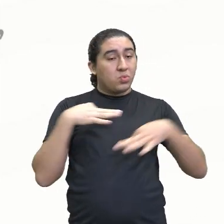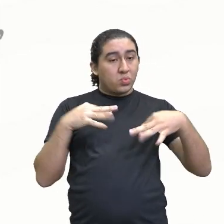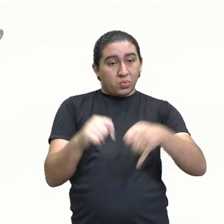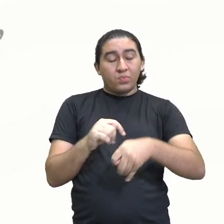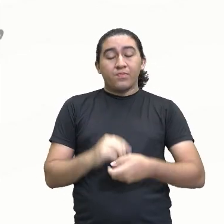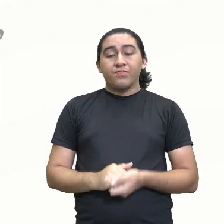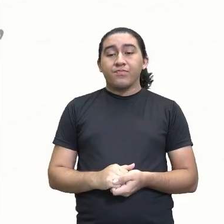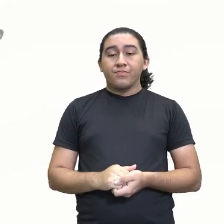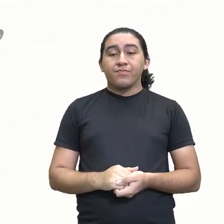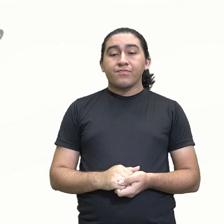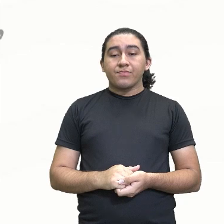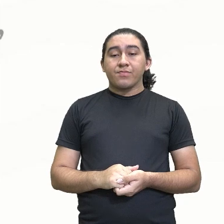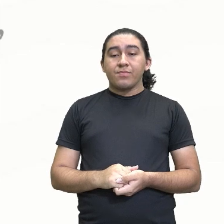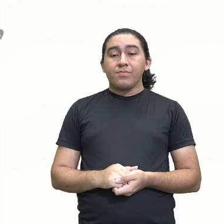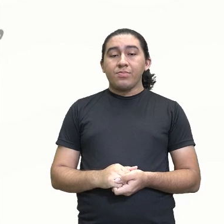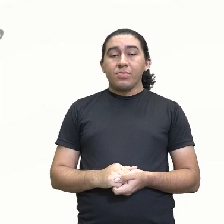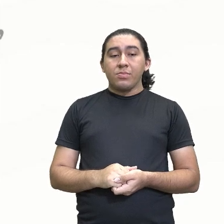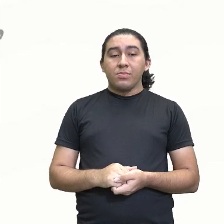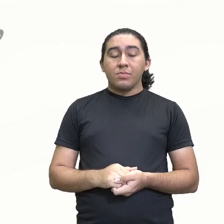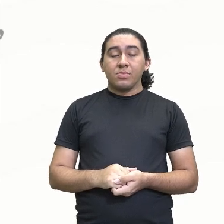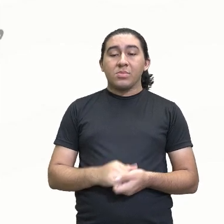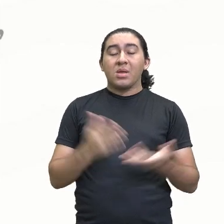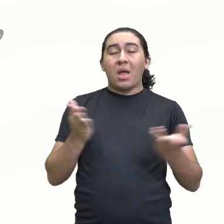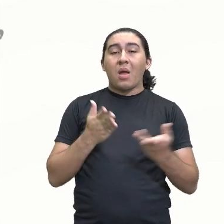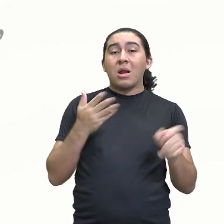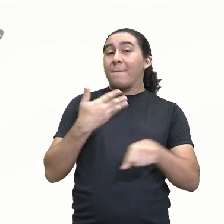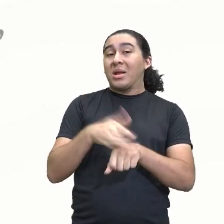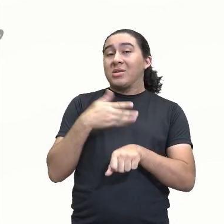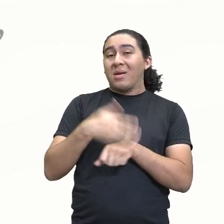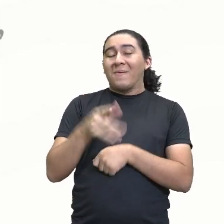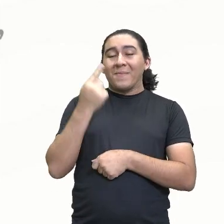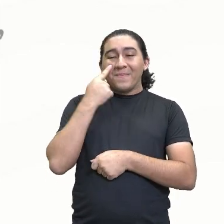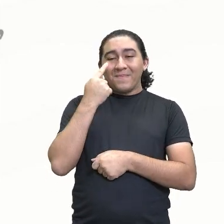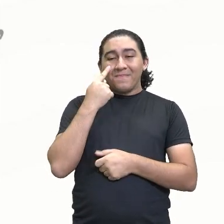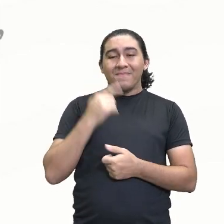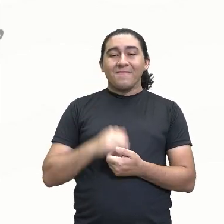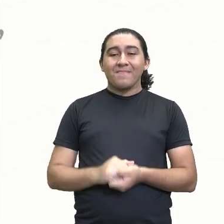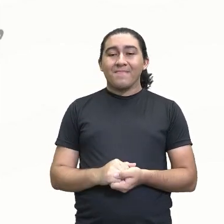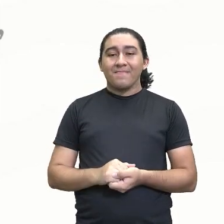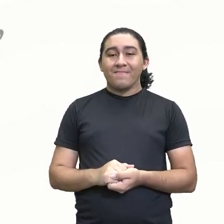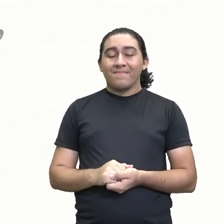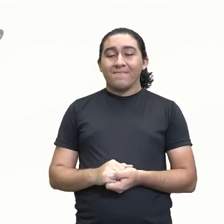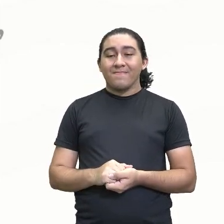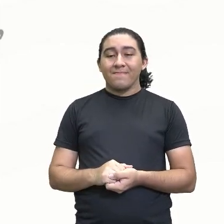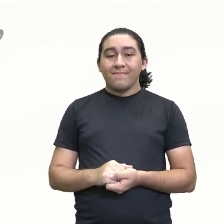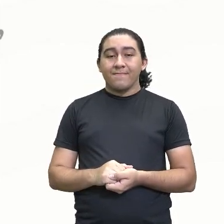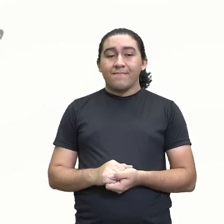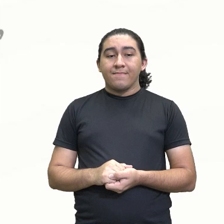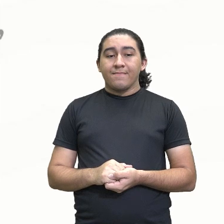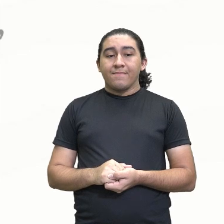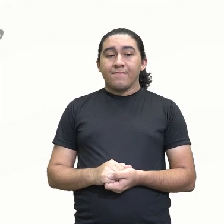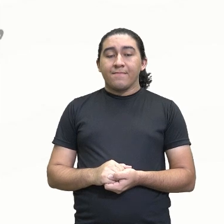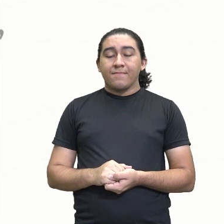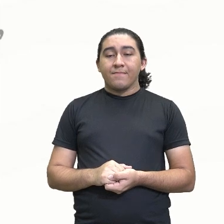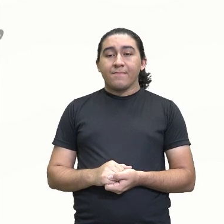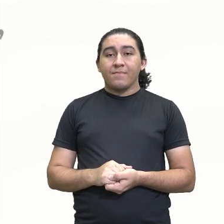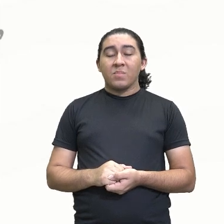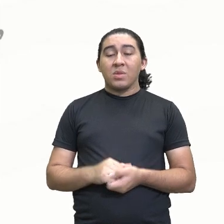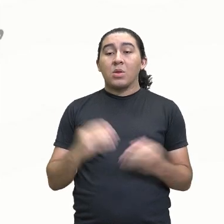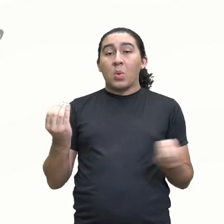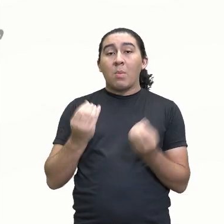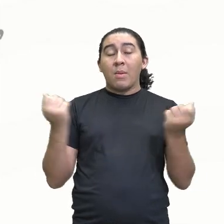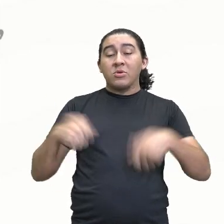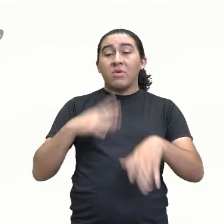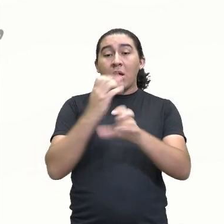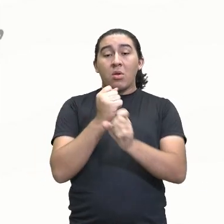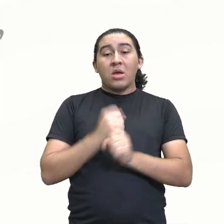termos, ok? Vamos colocar, então, na prática? Observe, então, aí, ó. Faremos da seguinte forma. Temos